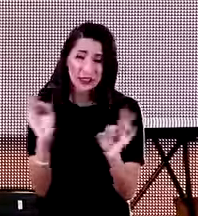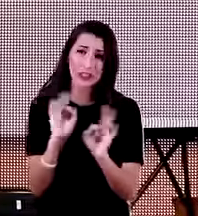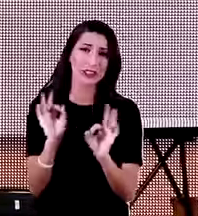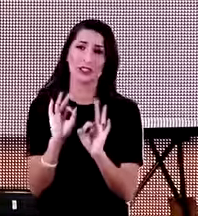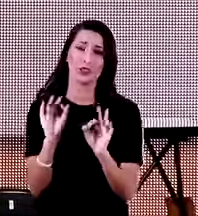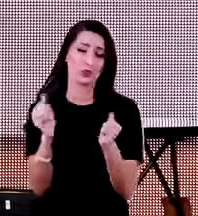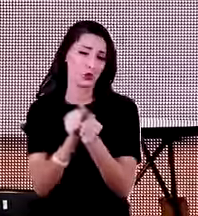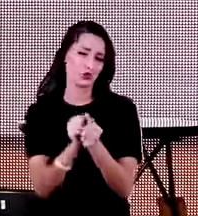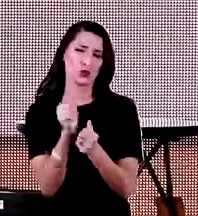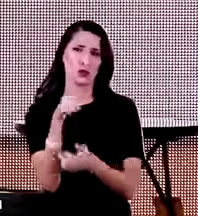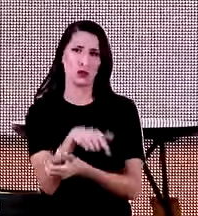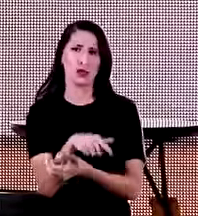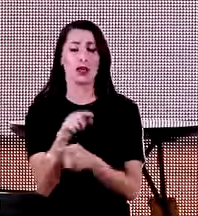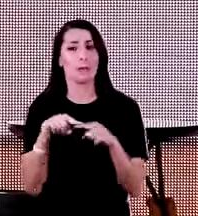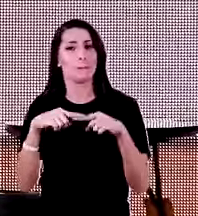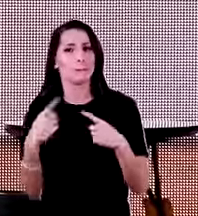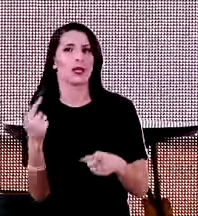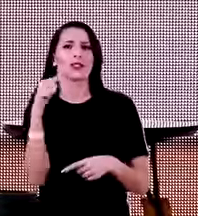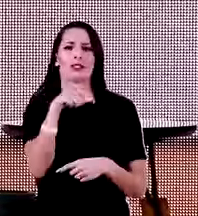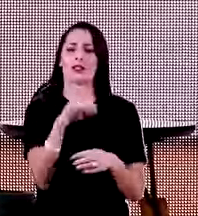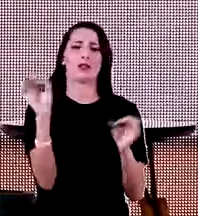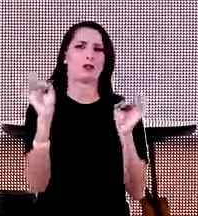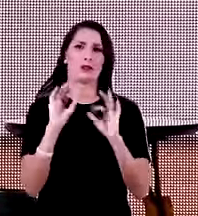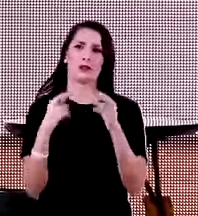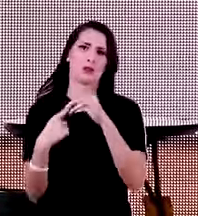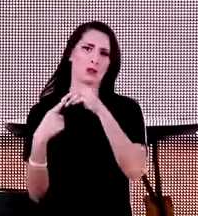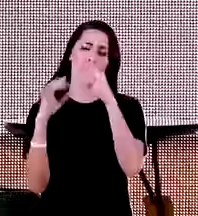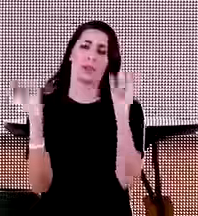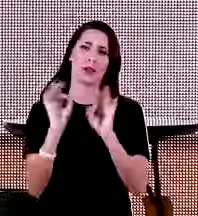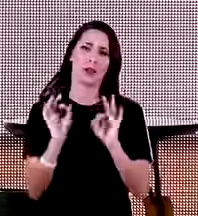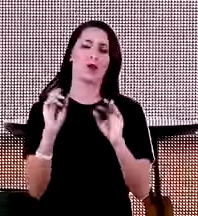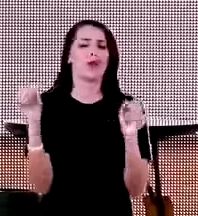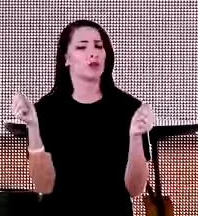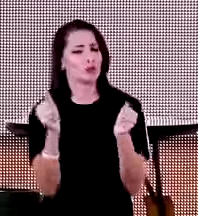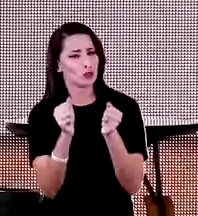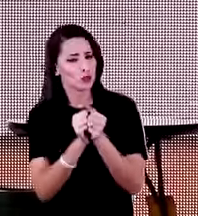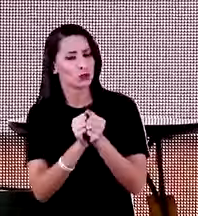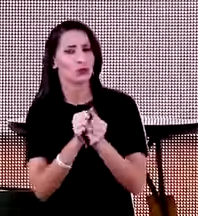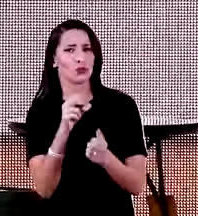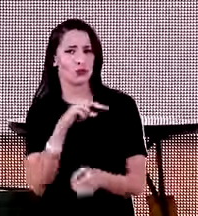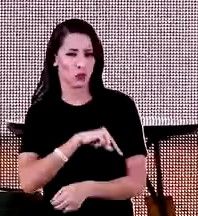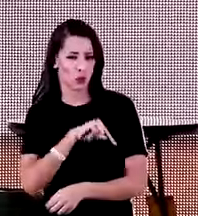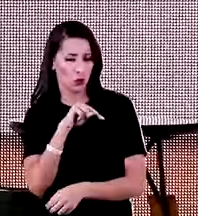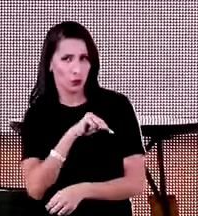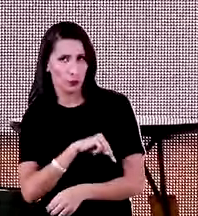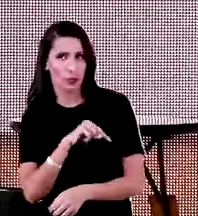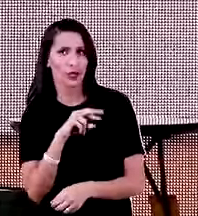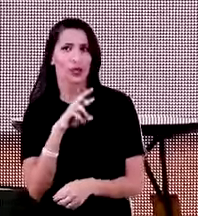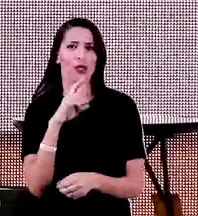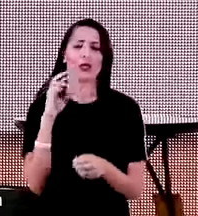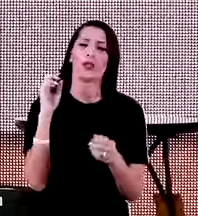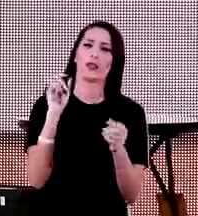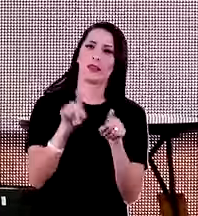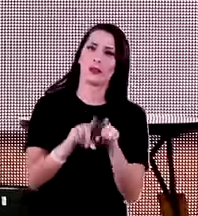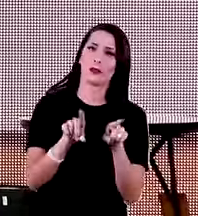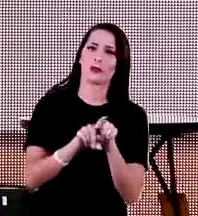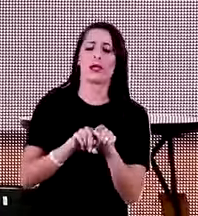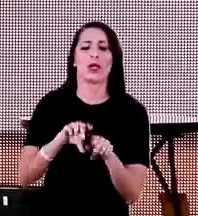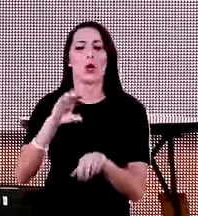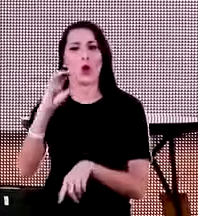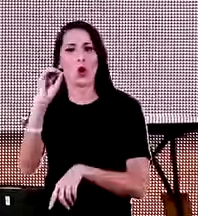Orfa. As três tinham enfrentado a mesma dor, as três estavam sofrendo a mesma aflição e as três